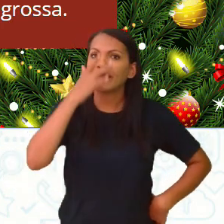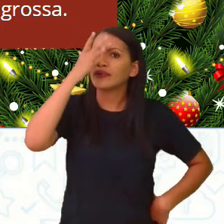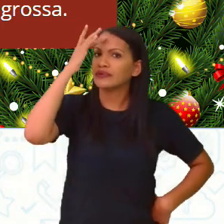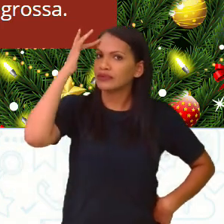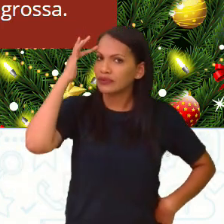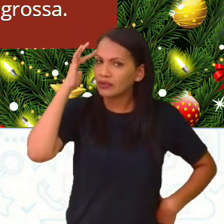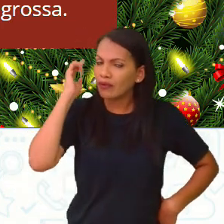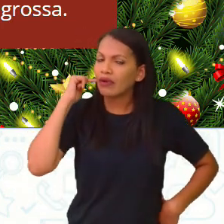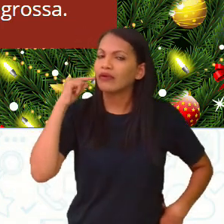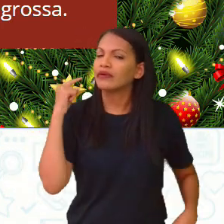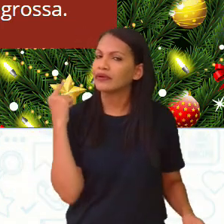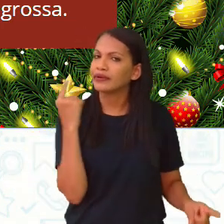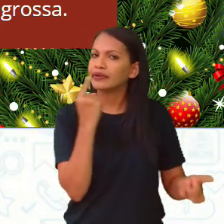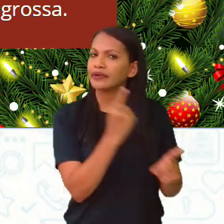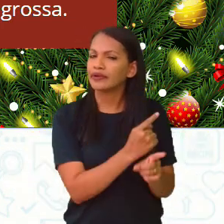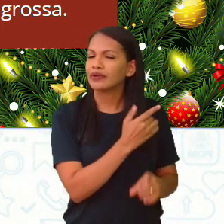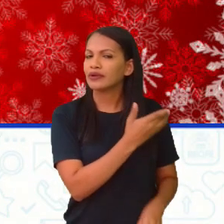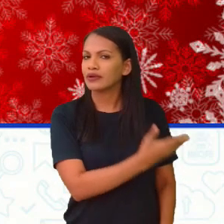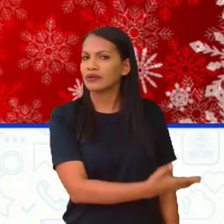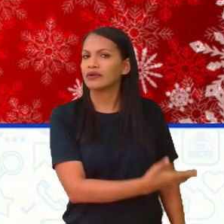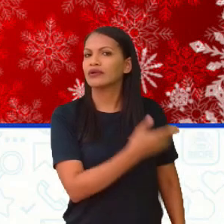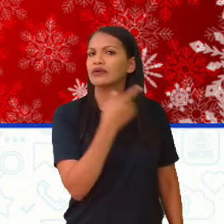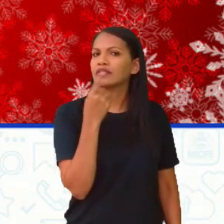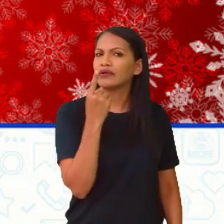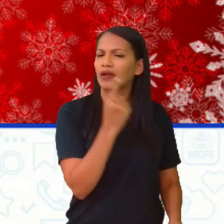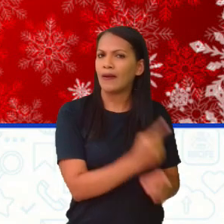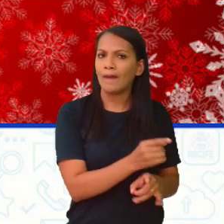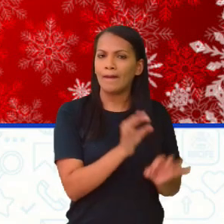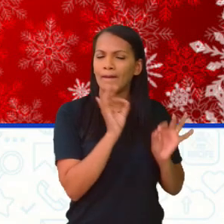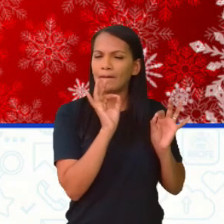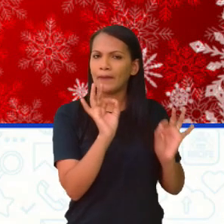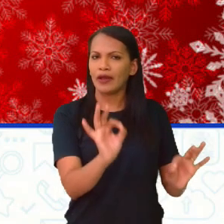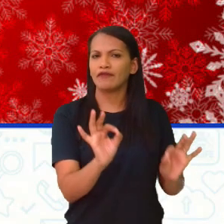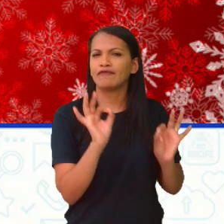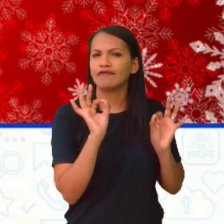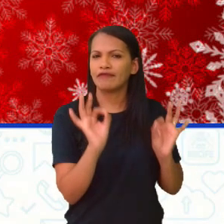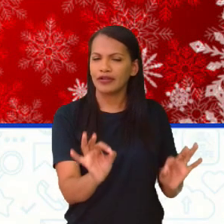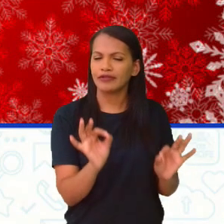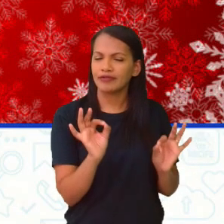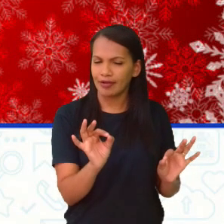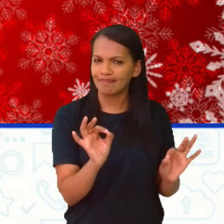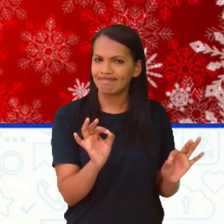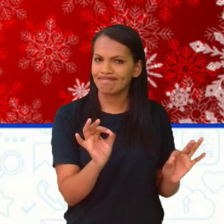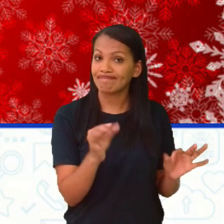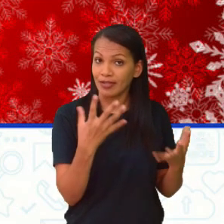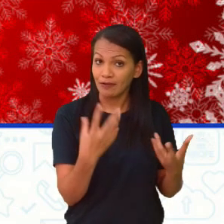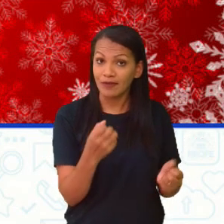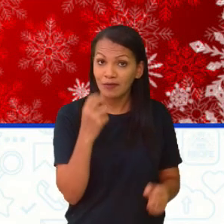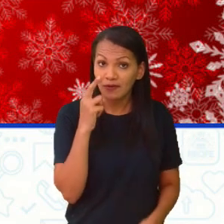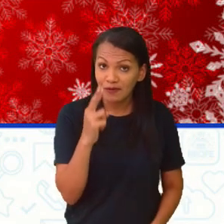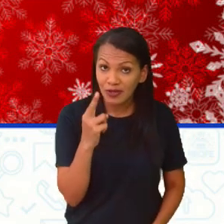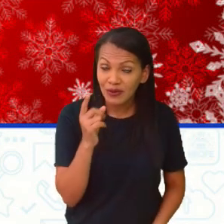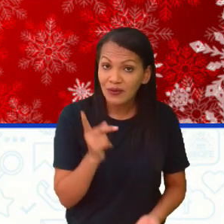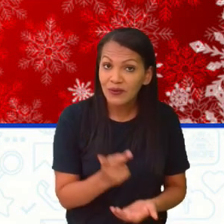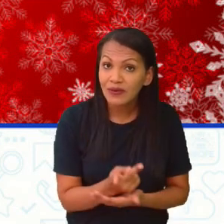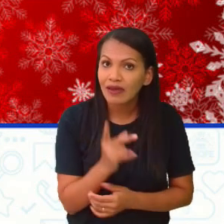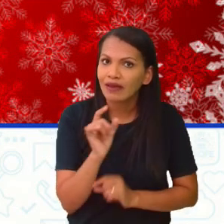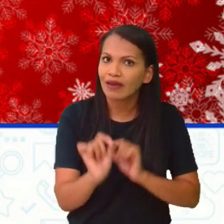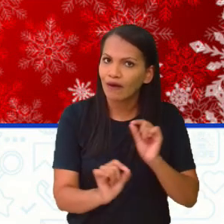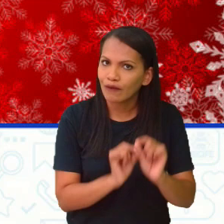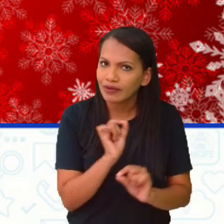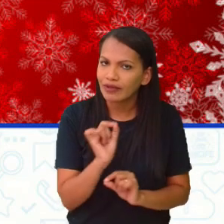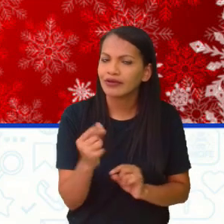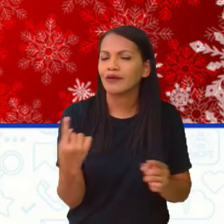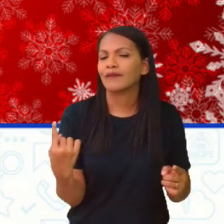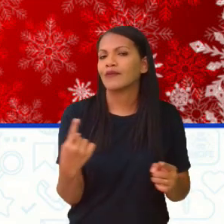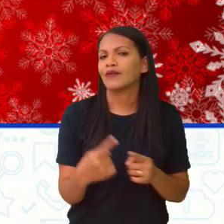finalmente achou ela como uma árvore de Natal desejável e querida. Vamos ver como essa história termina,